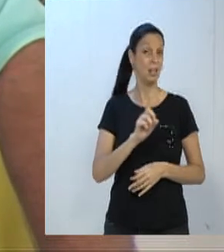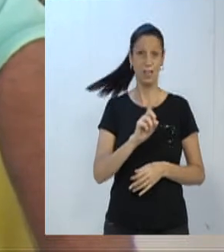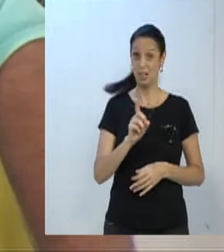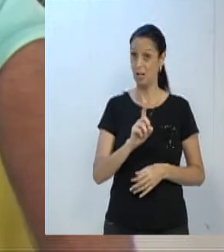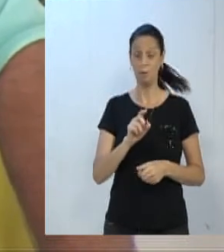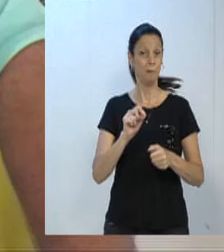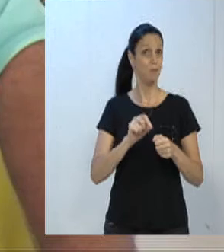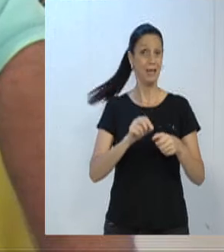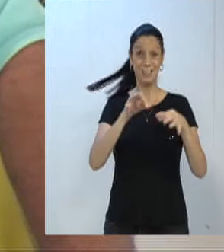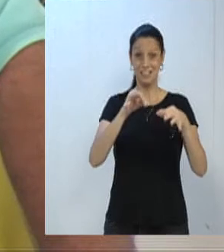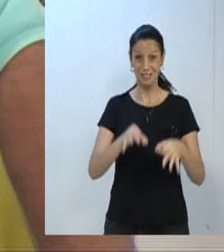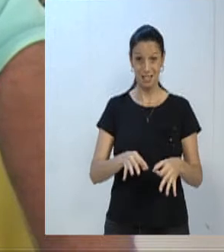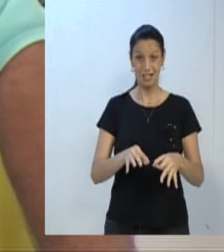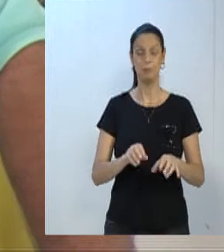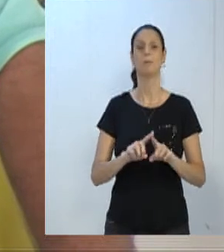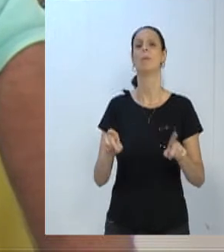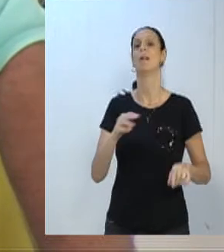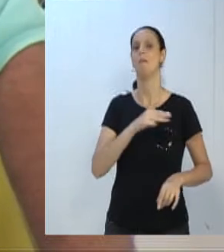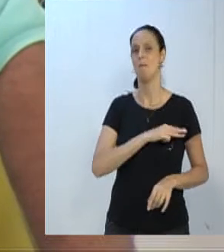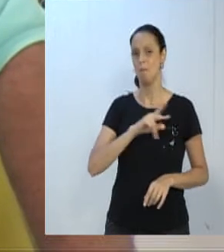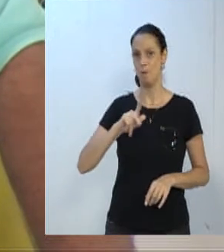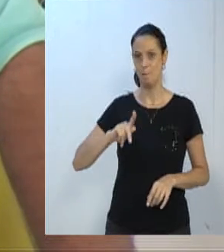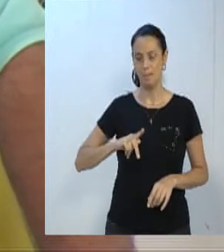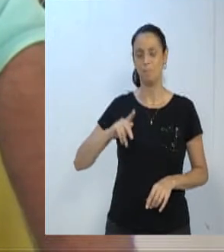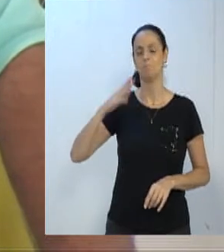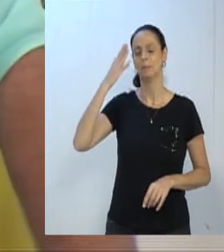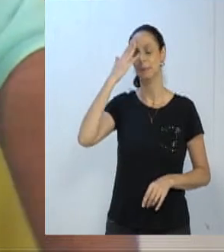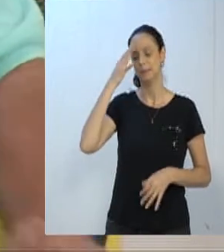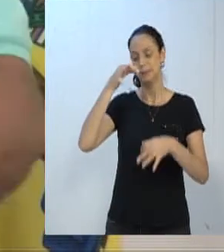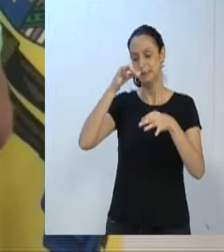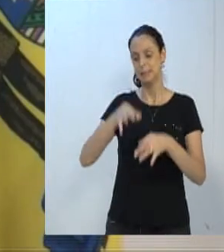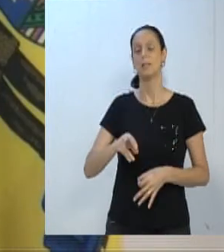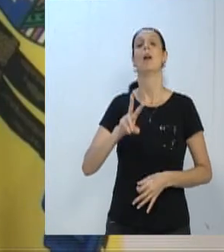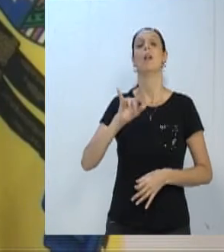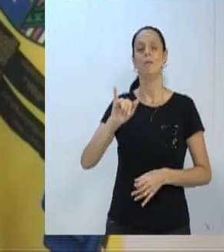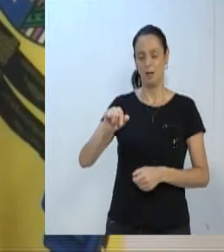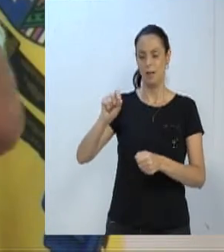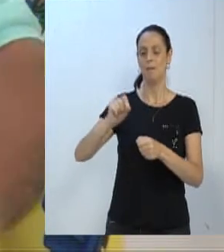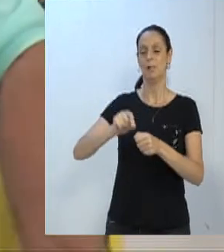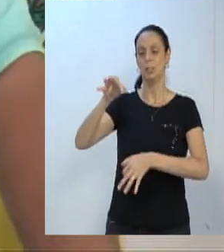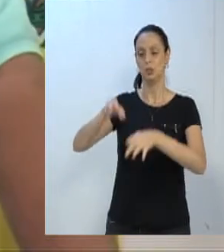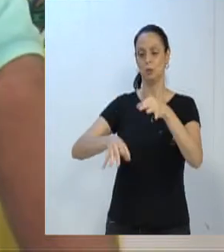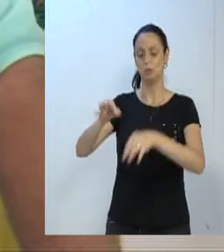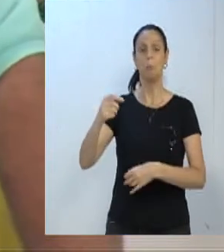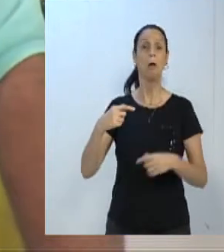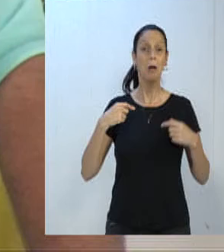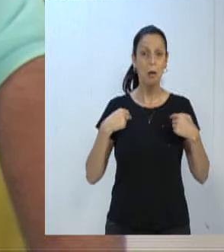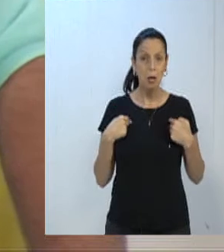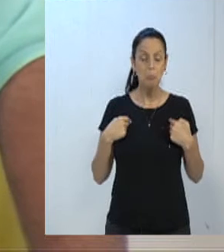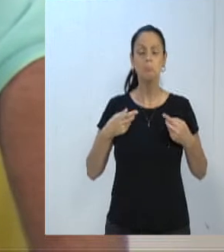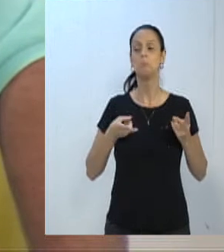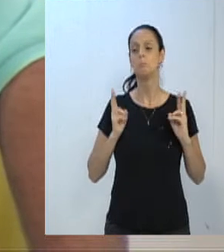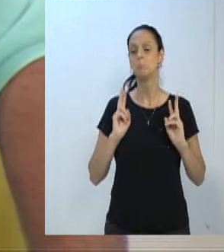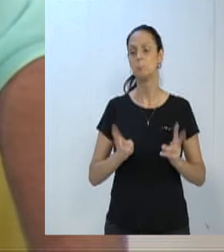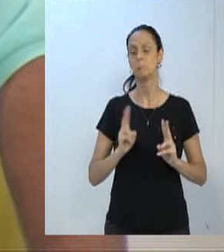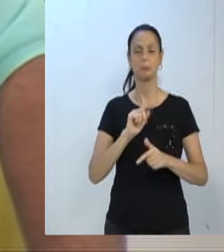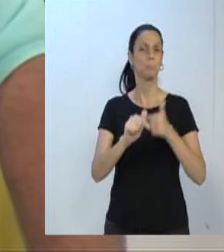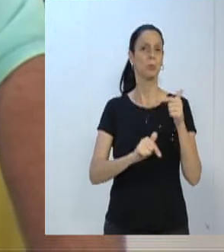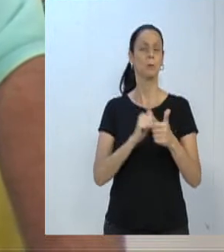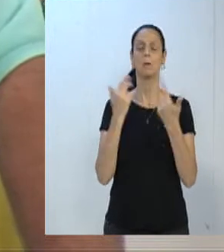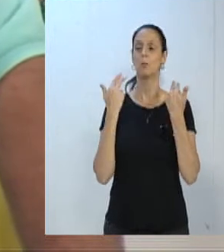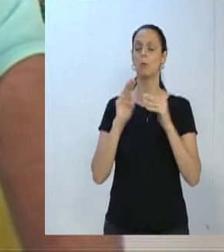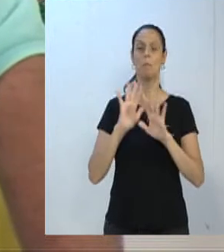MP não vai deixar quieto e pode ter certeza e eu continuo o meu trabalho continua o meu trabalho é